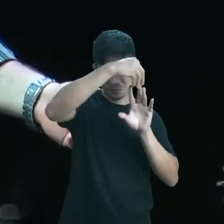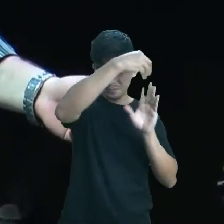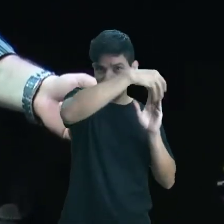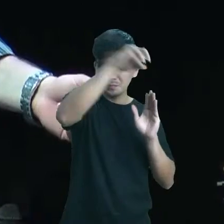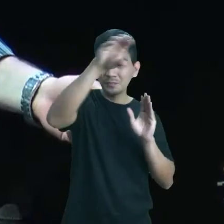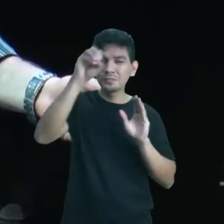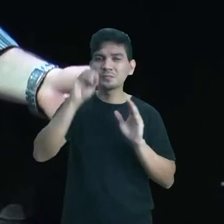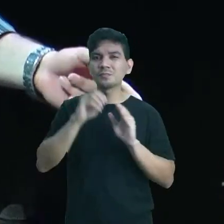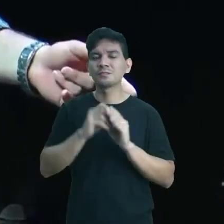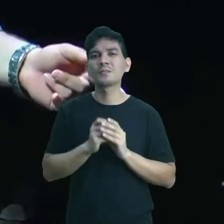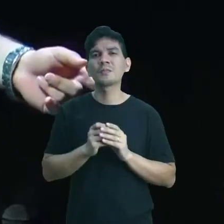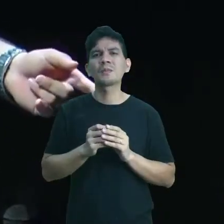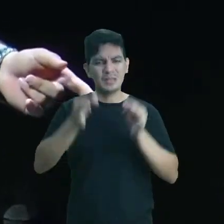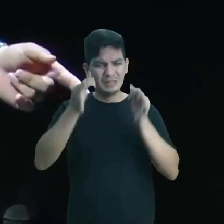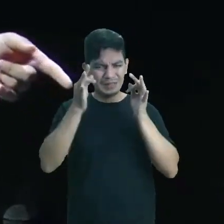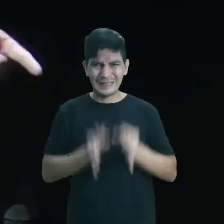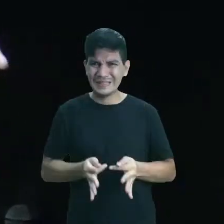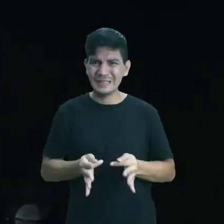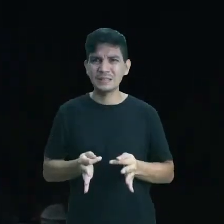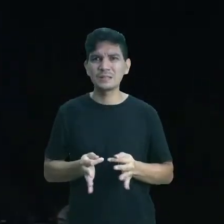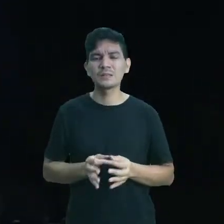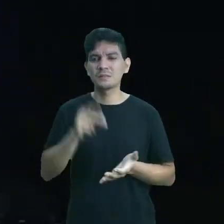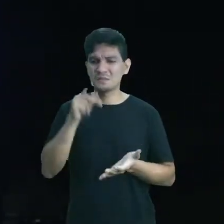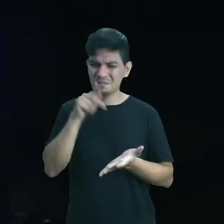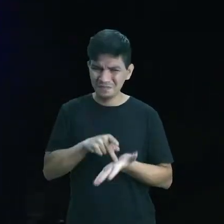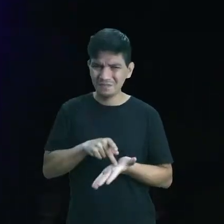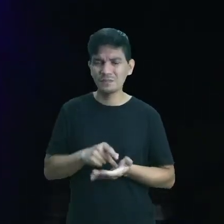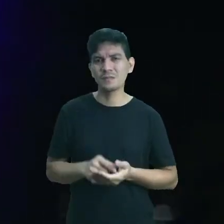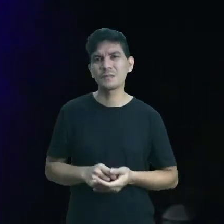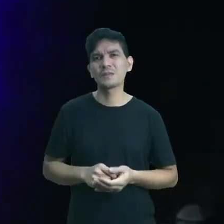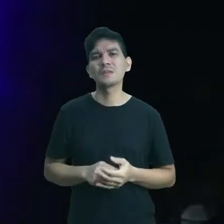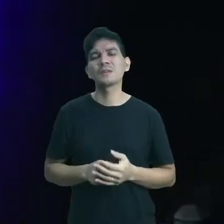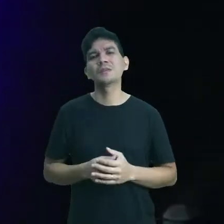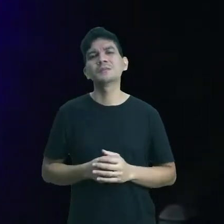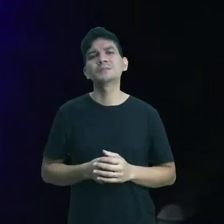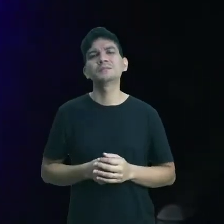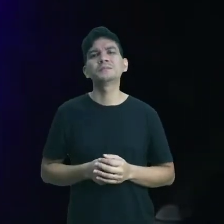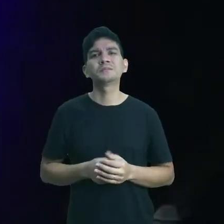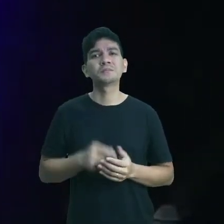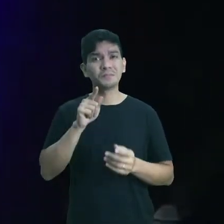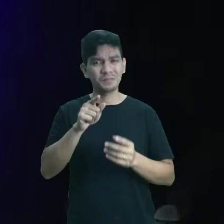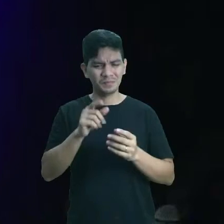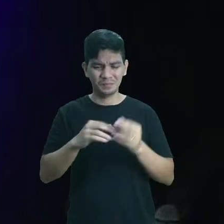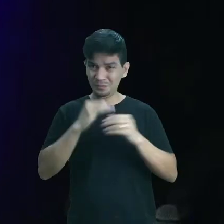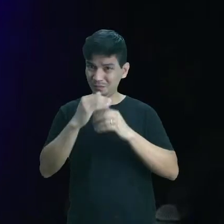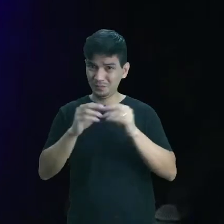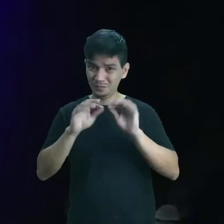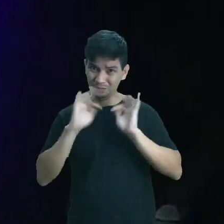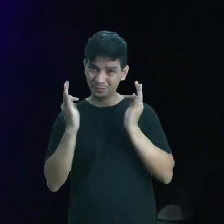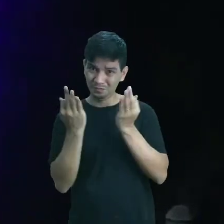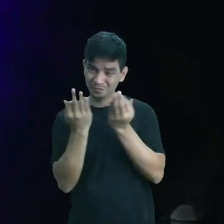um fato. Se você quer construir uma família